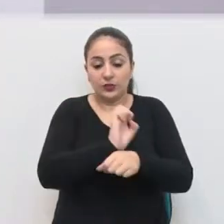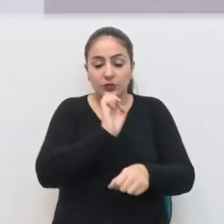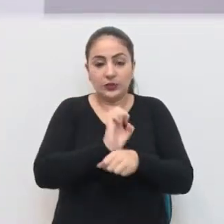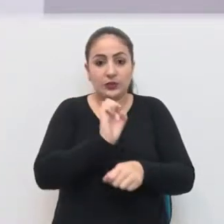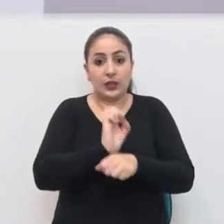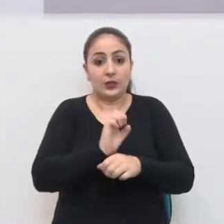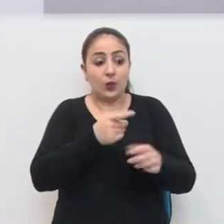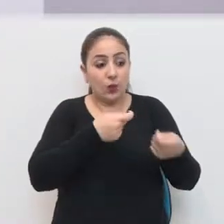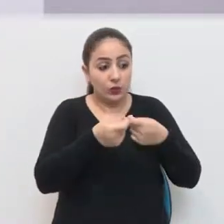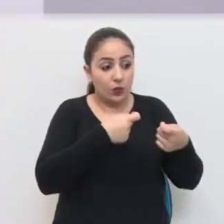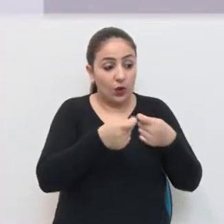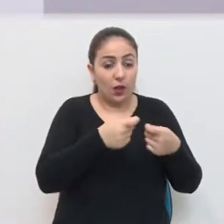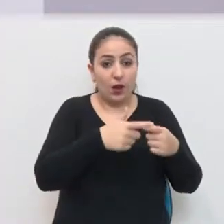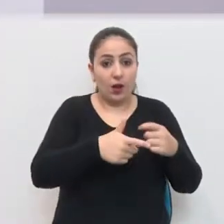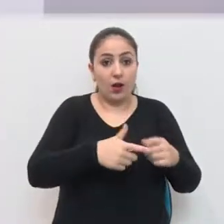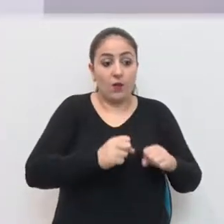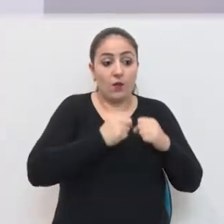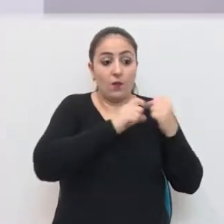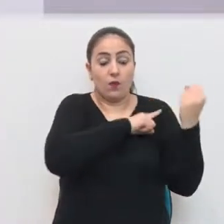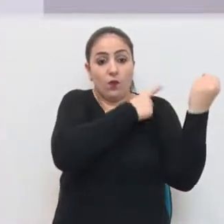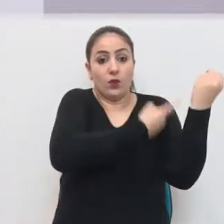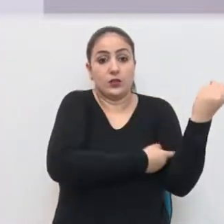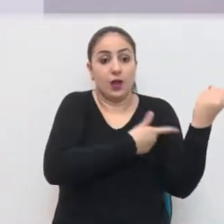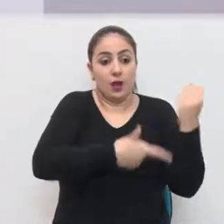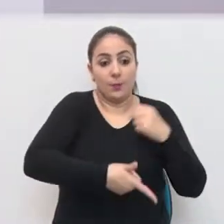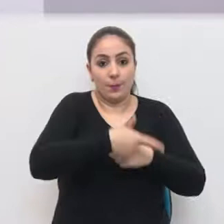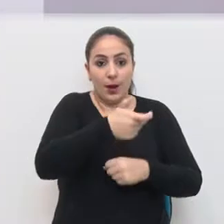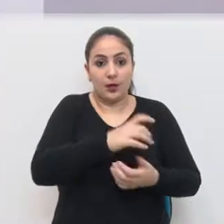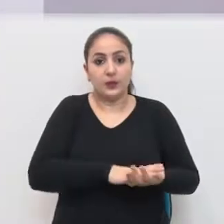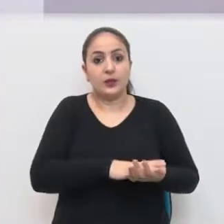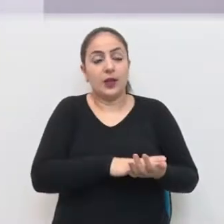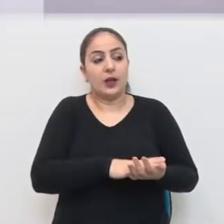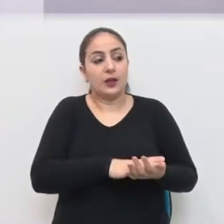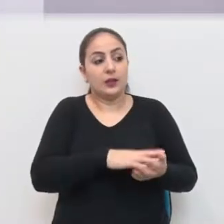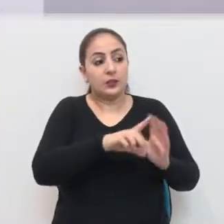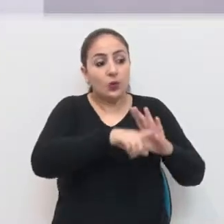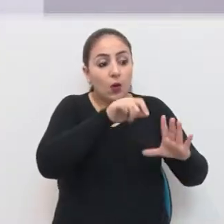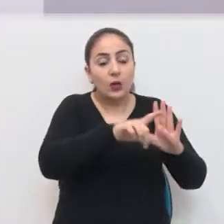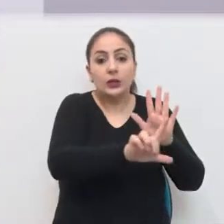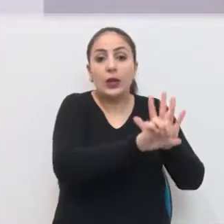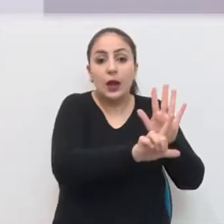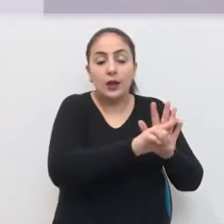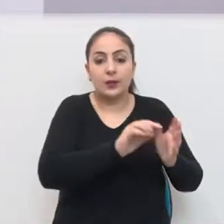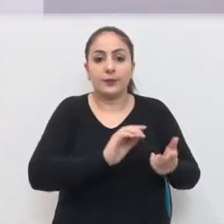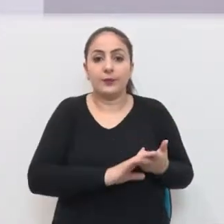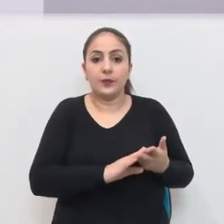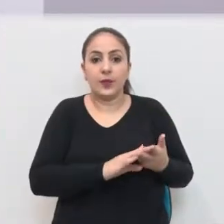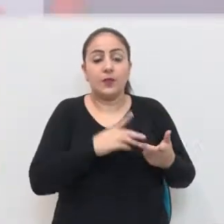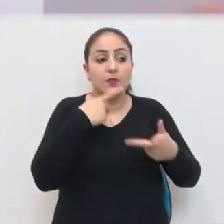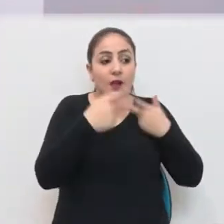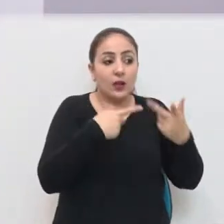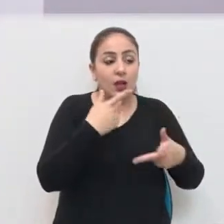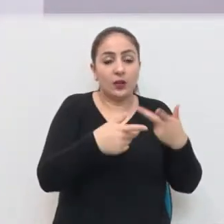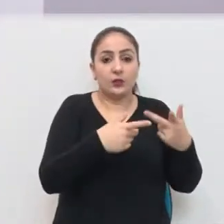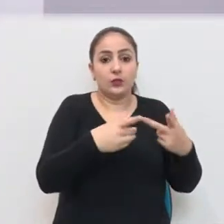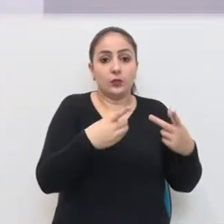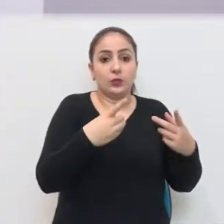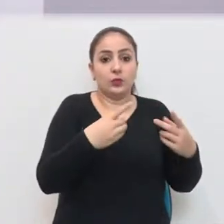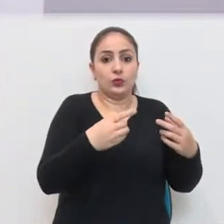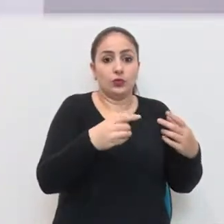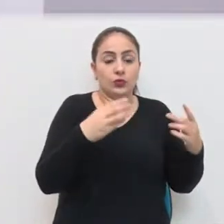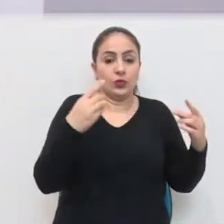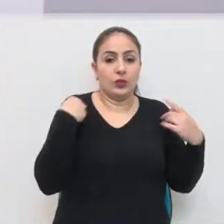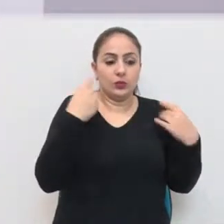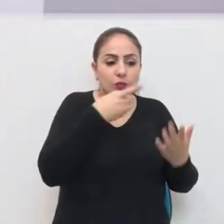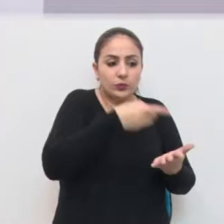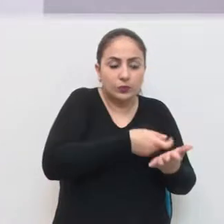Estado controla as Forças Armadas, sanciona e veta as leis, nomeia os ministros da Corte Suprema, trata da diplomacia e da relação